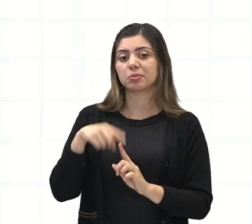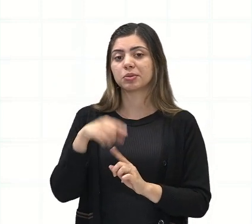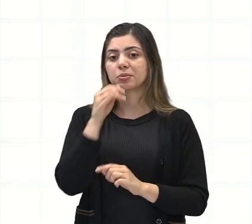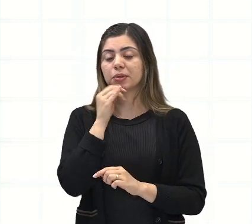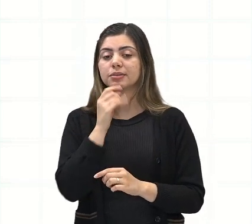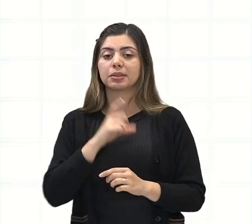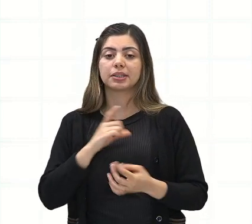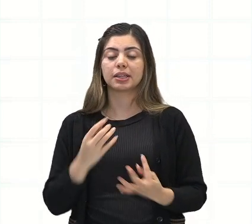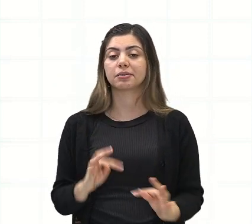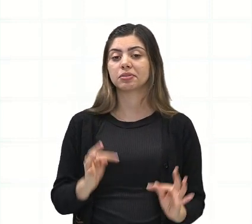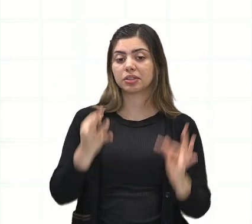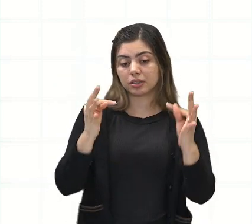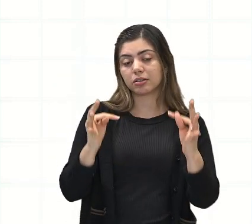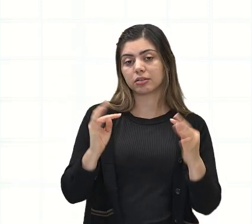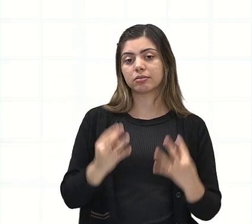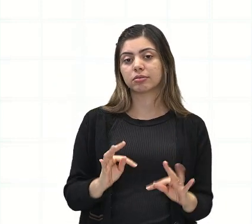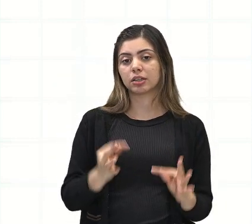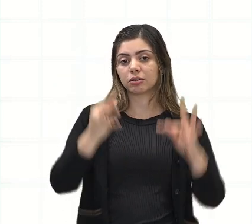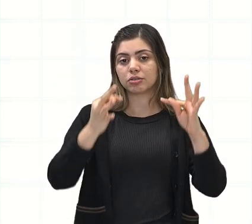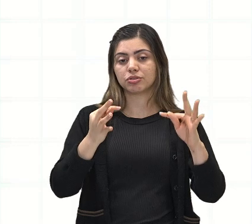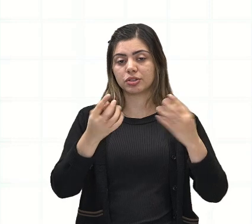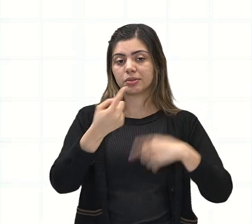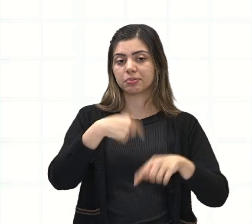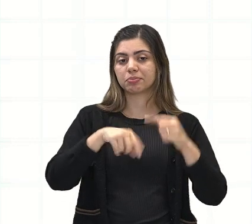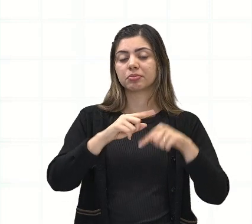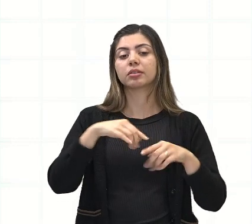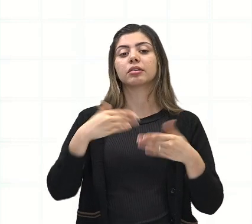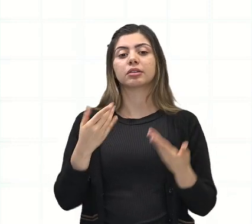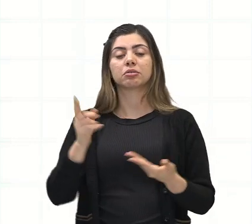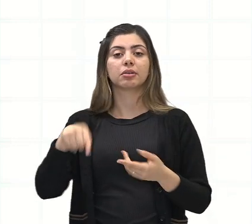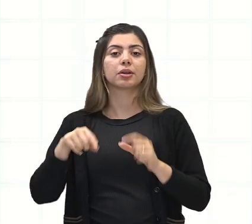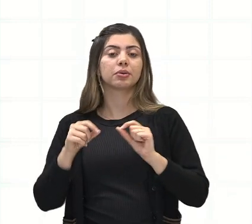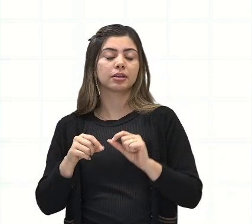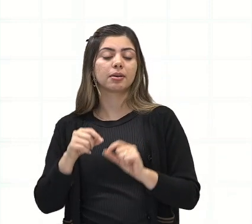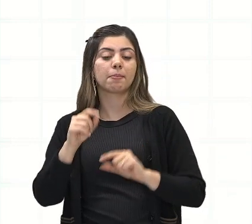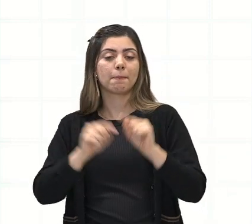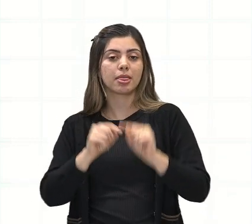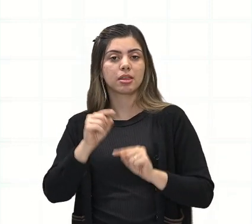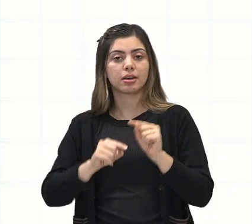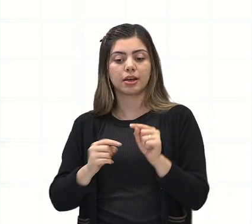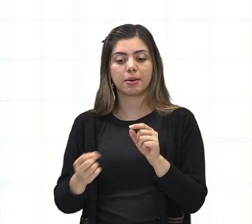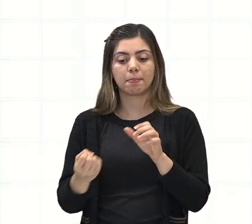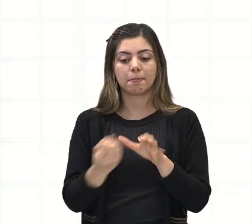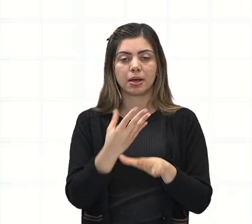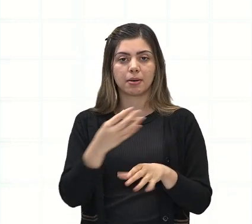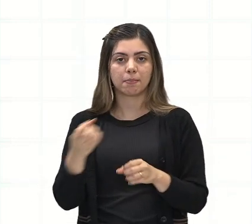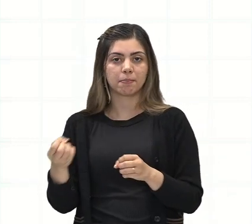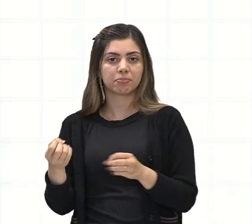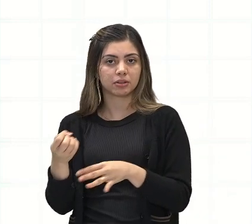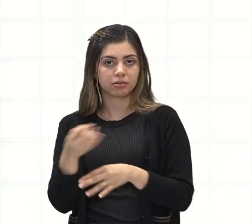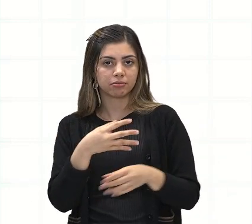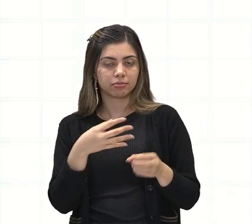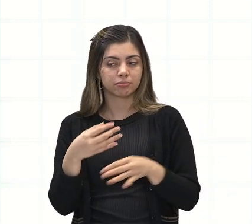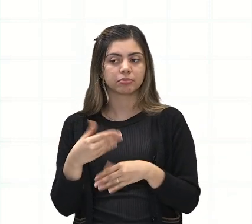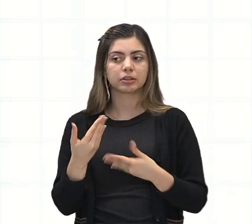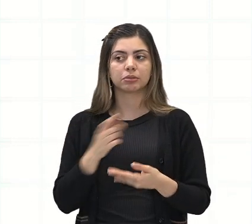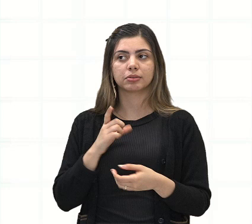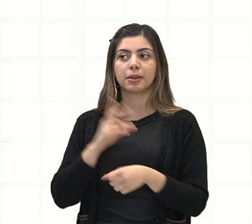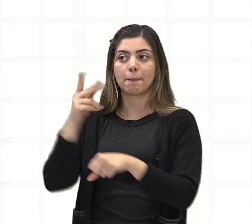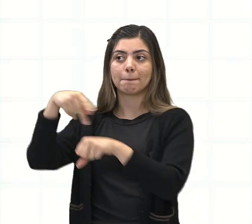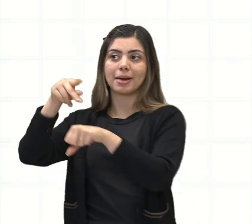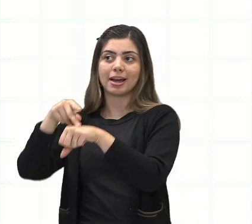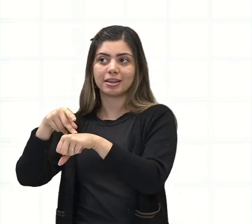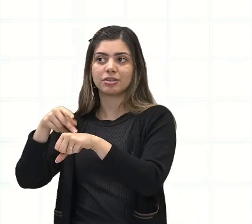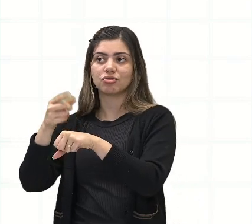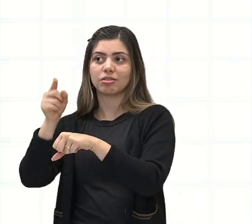avanços tecnológicos, por exemplo, são equipamentos que vão surgindo, que ganham nome lá no país de origem, e quando vem